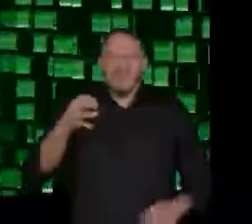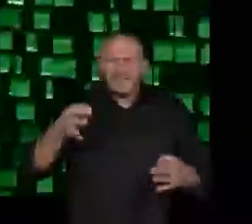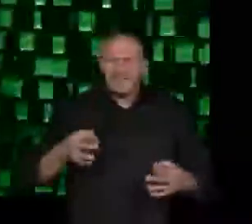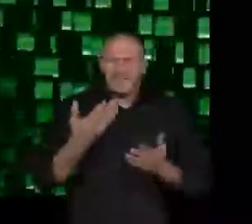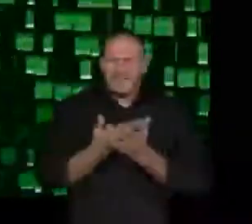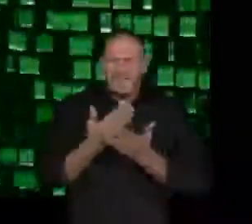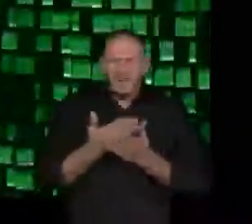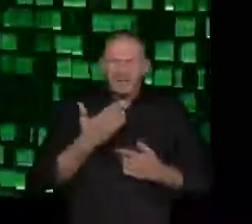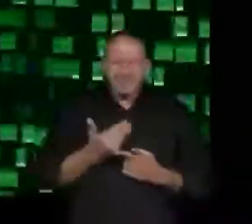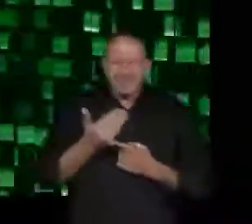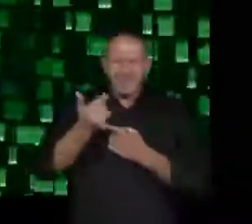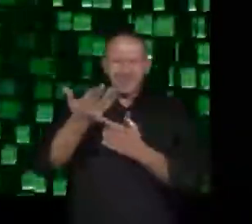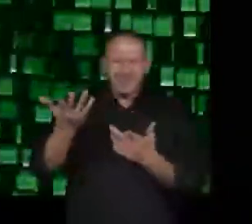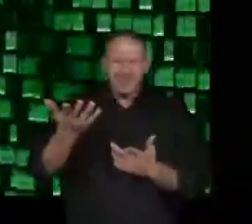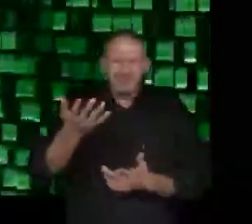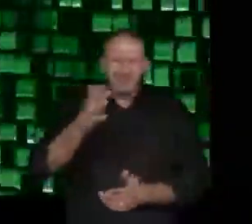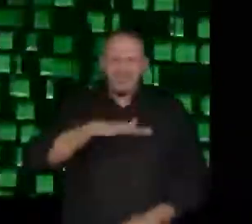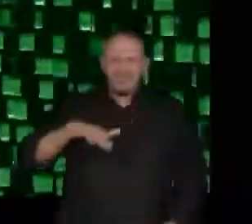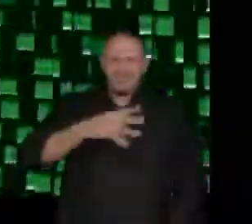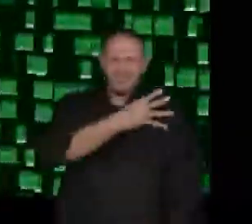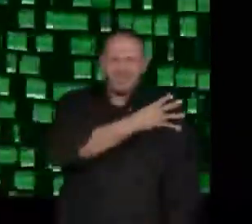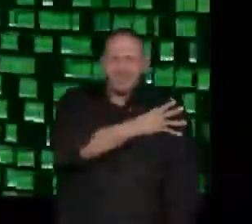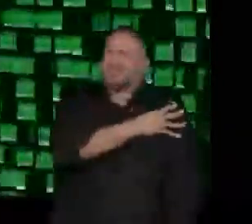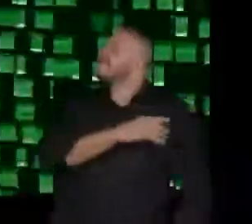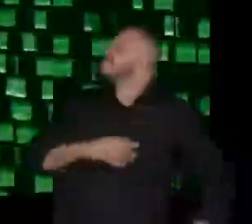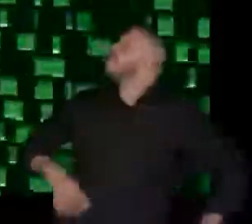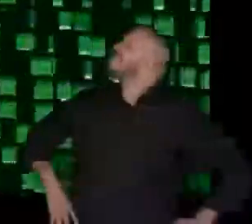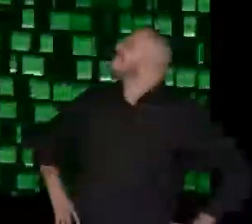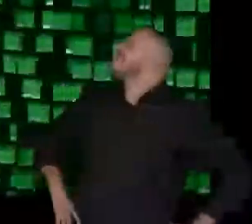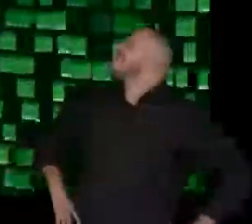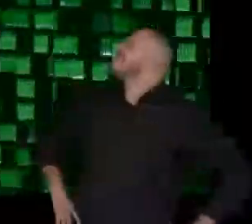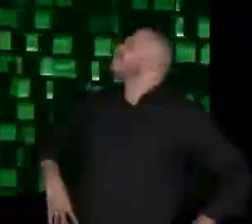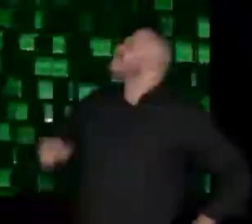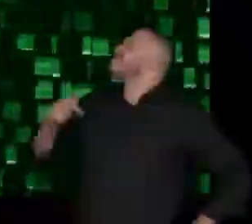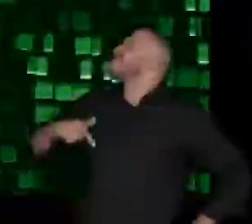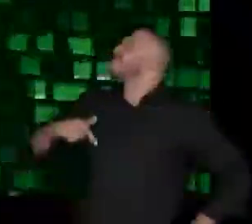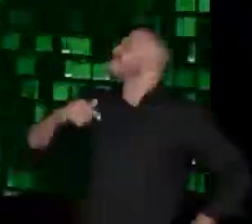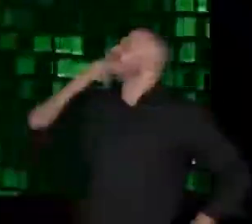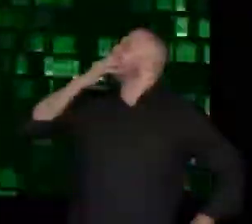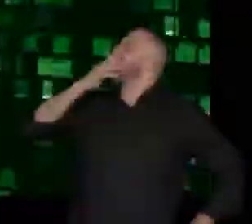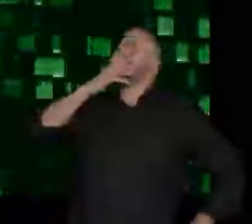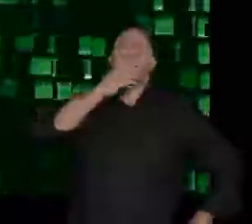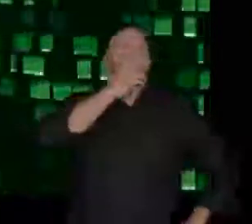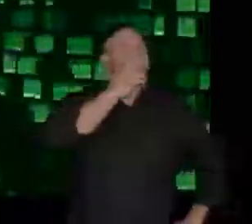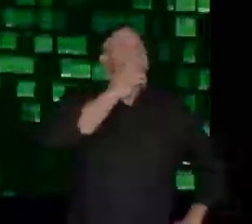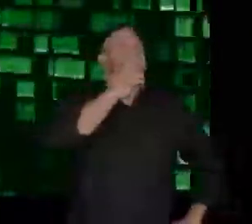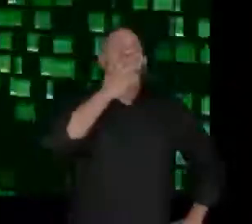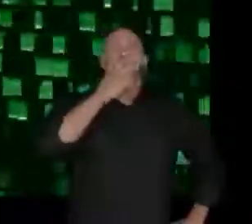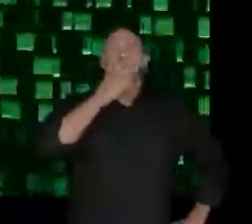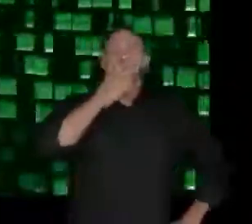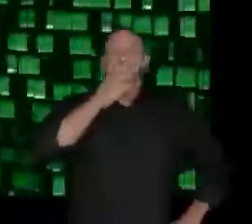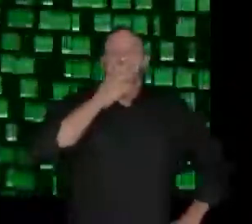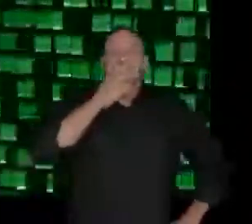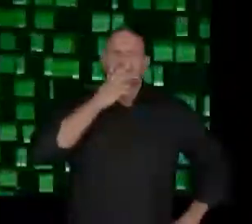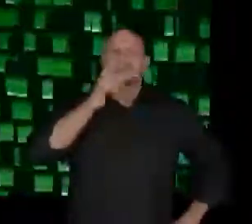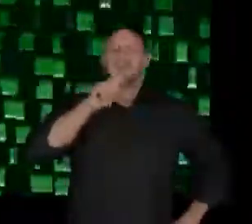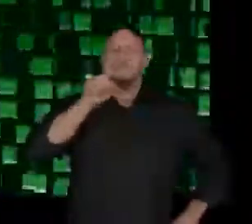de tecnologia do 4º ano? O que eu tô fazendo aqui? E